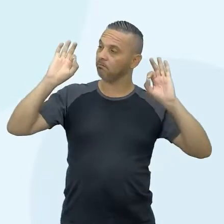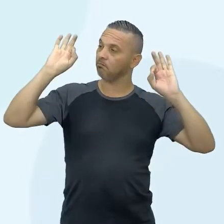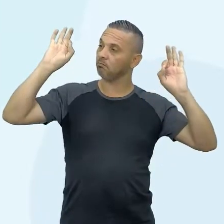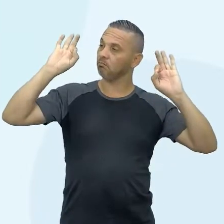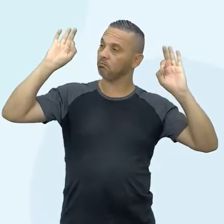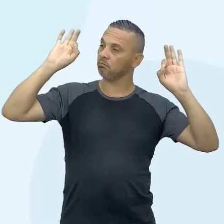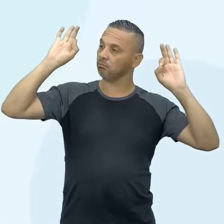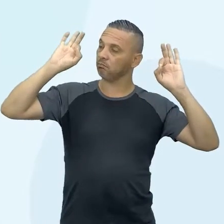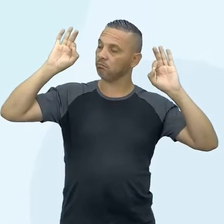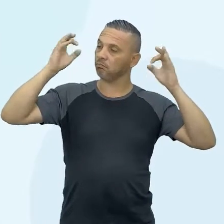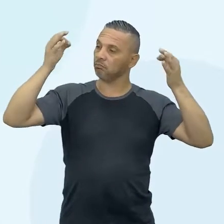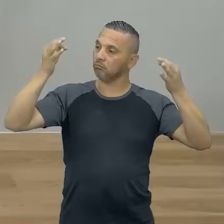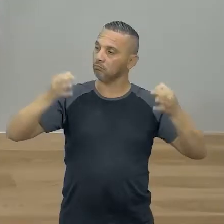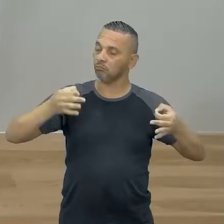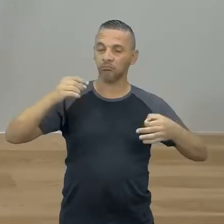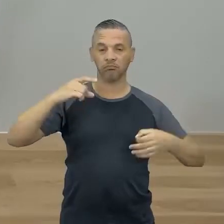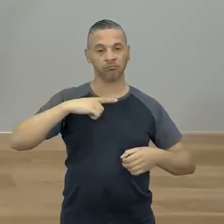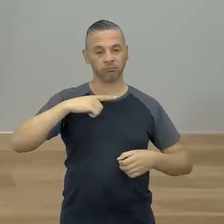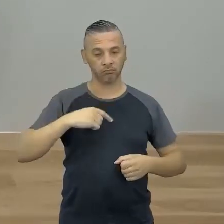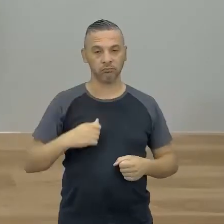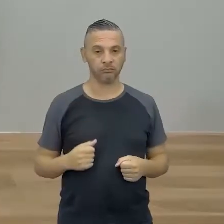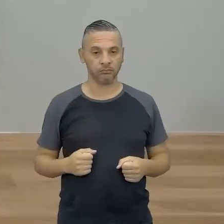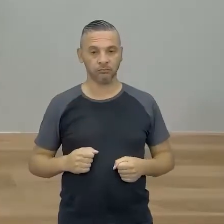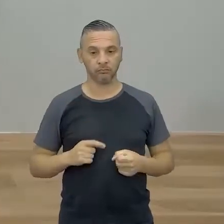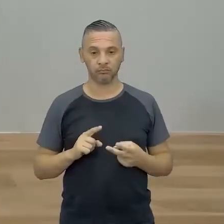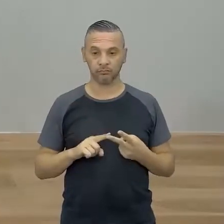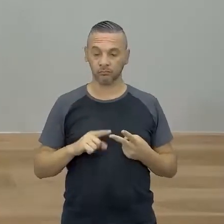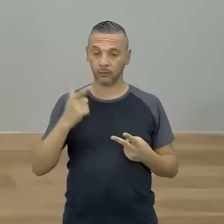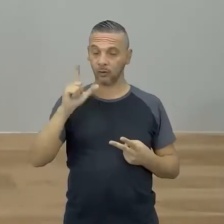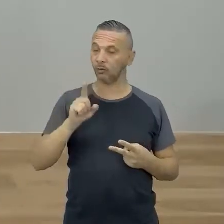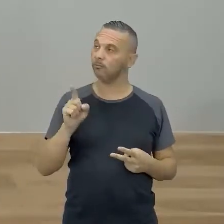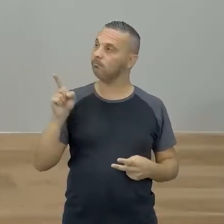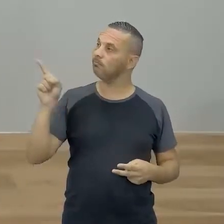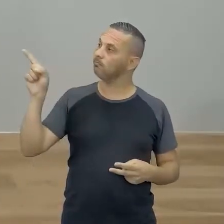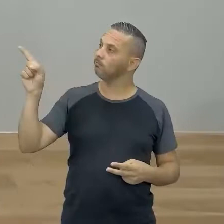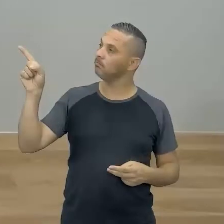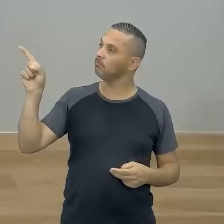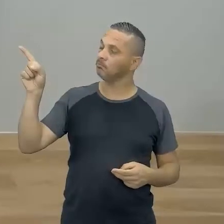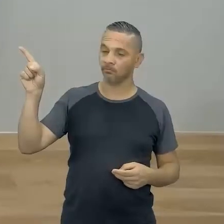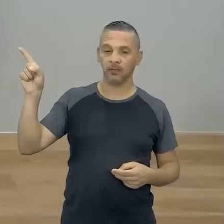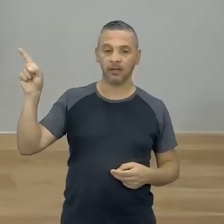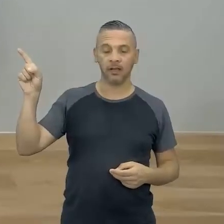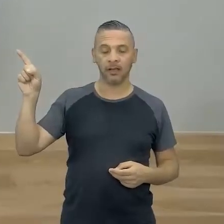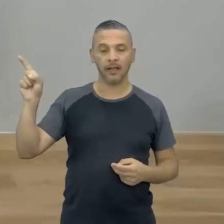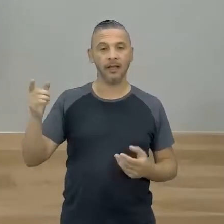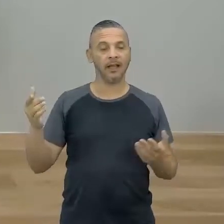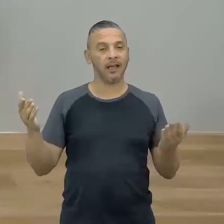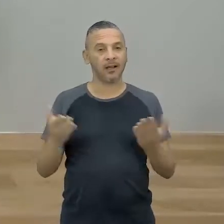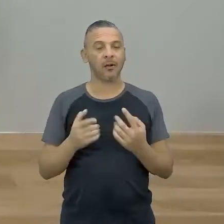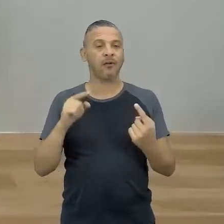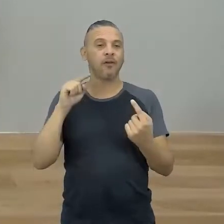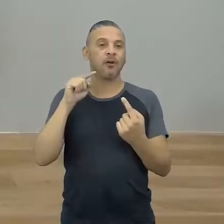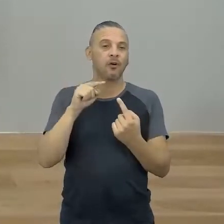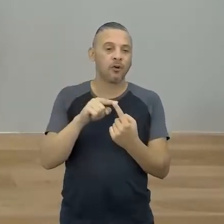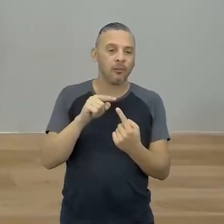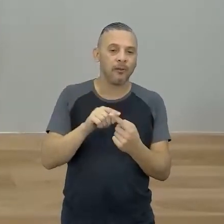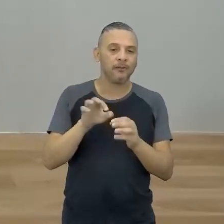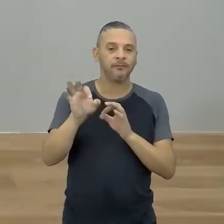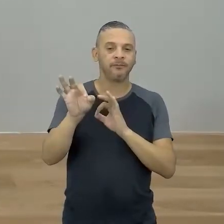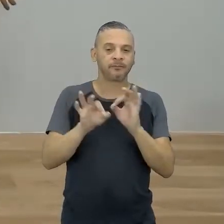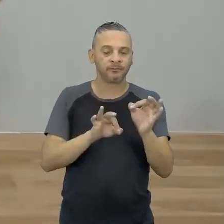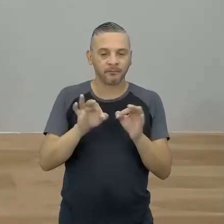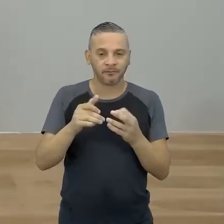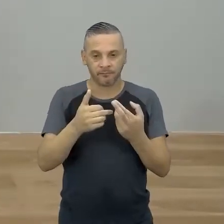coisa mais refinada. Chique, refinada. Refinada. E aqui seria um ambiente mais moderno, com pop, com música e